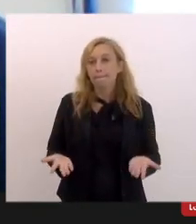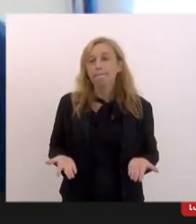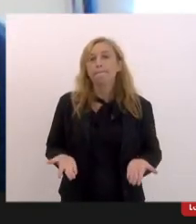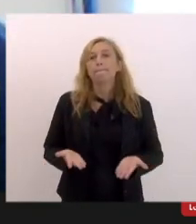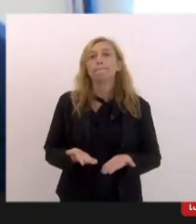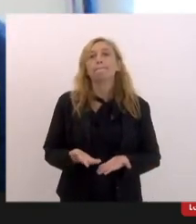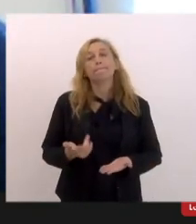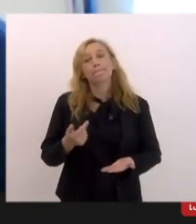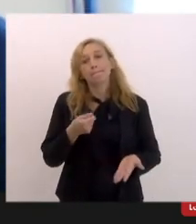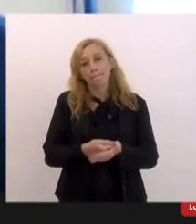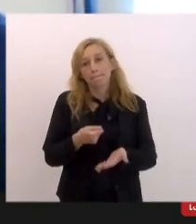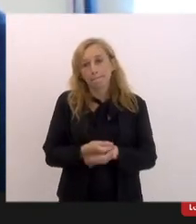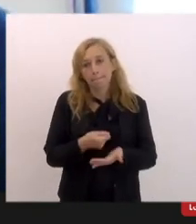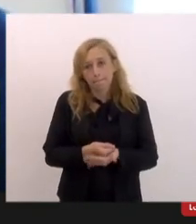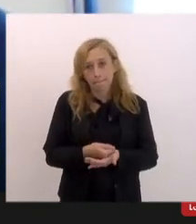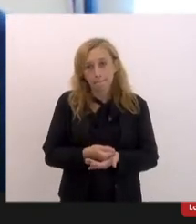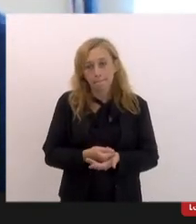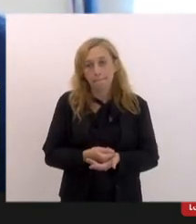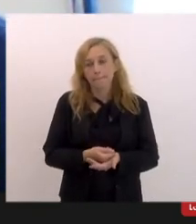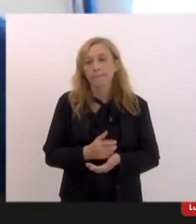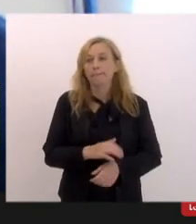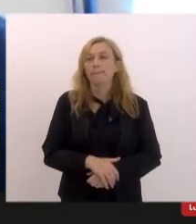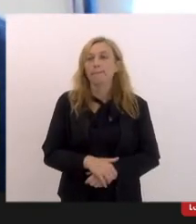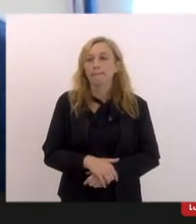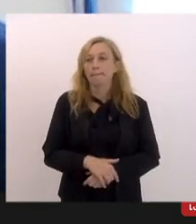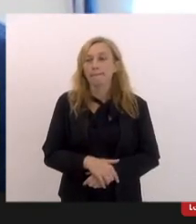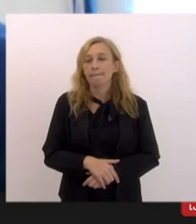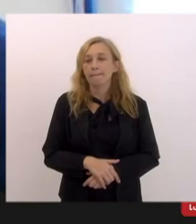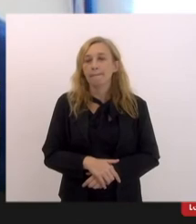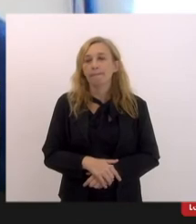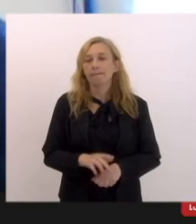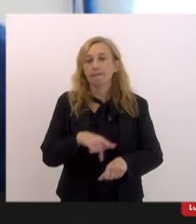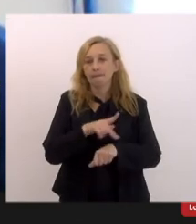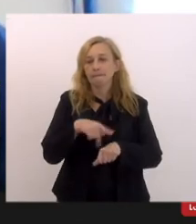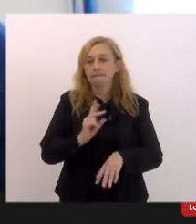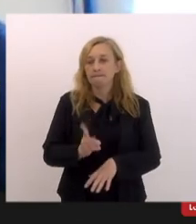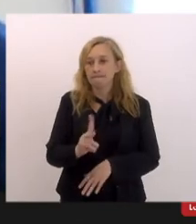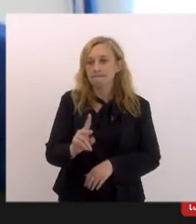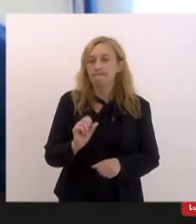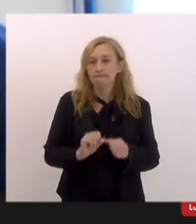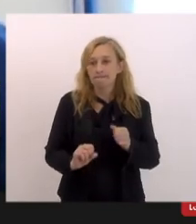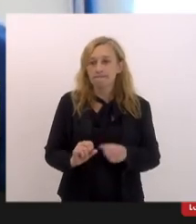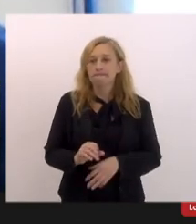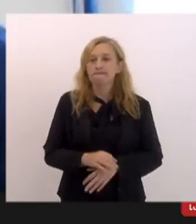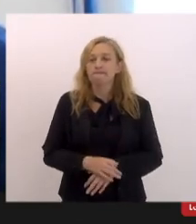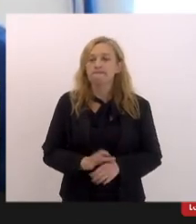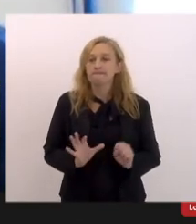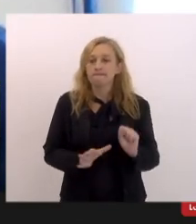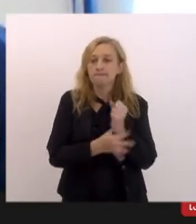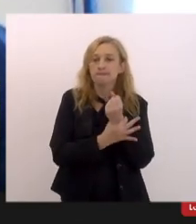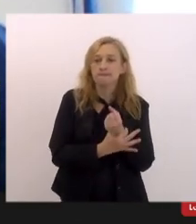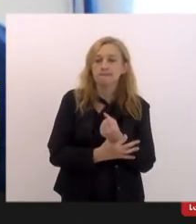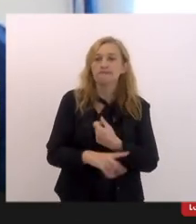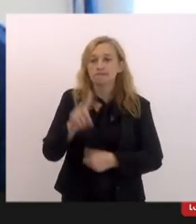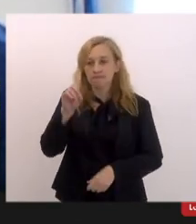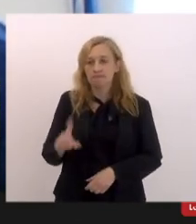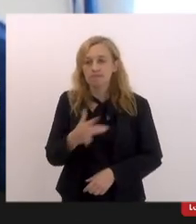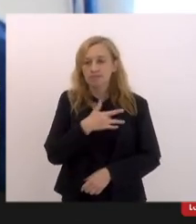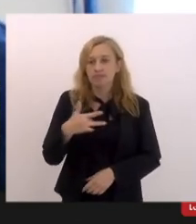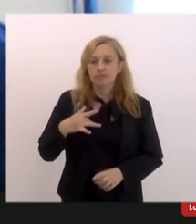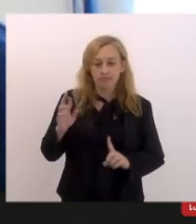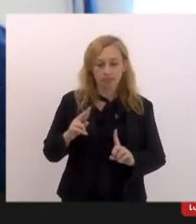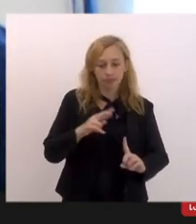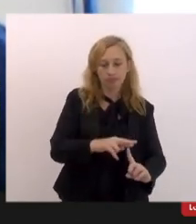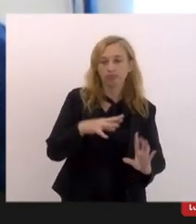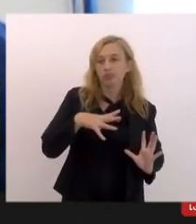Isso que a gente tem cobrado. Não temos cobrado nada fora do que o nosso país sempre fez, que foi garantir o direito à saúde. Somos uma referência